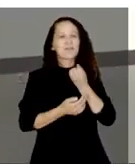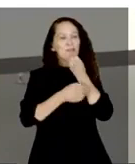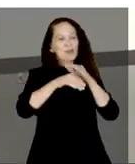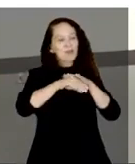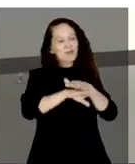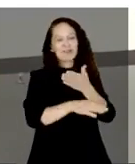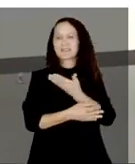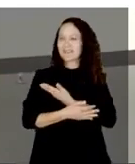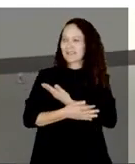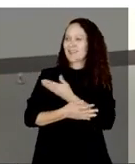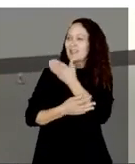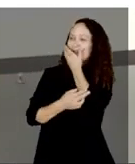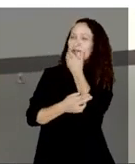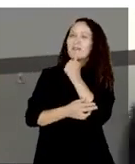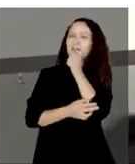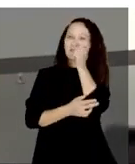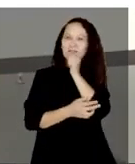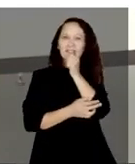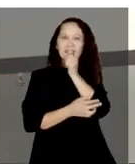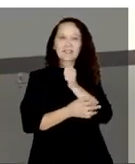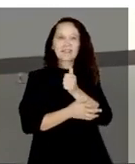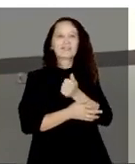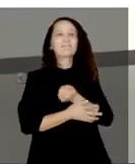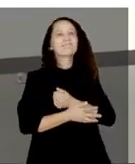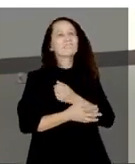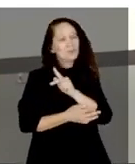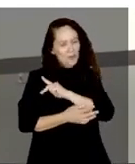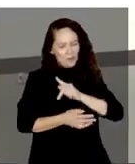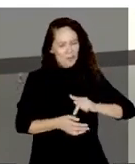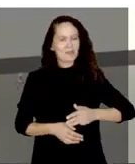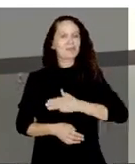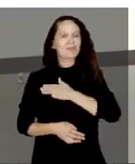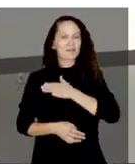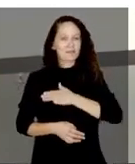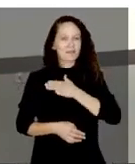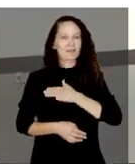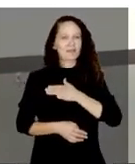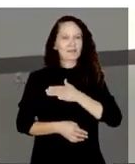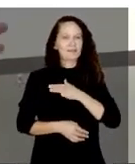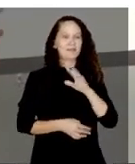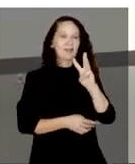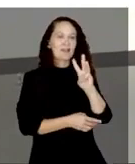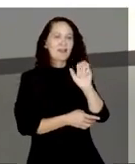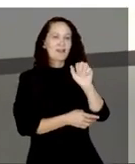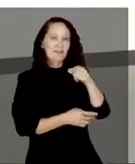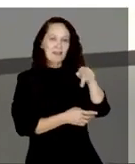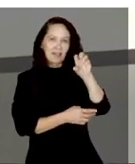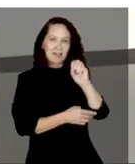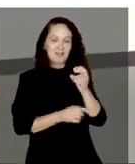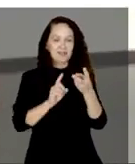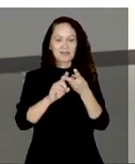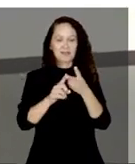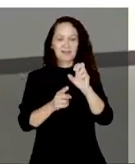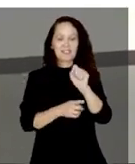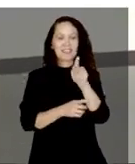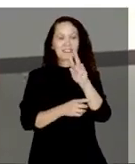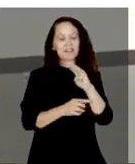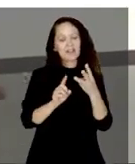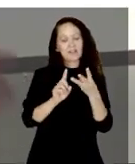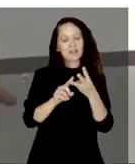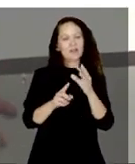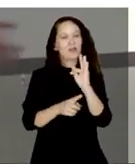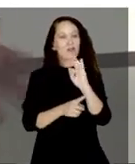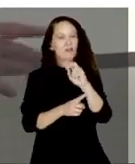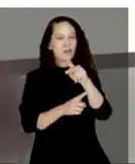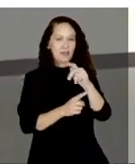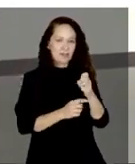Mauá. E agora convidar, vamos na linha sindical? Então vamos convidar para dar uma saudação aqui conosco,